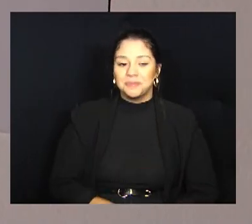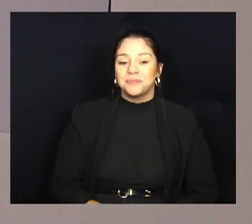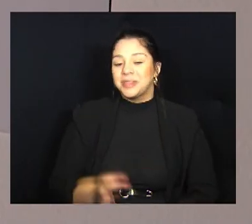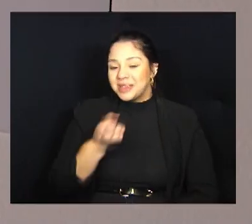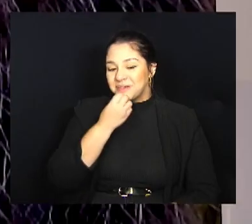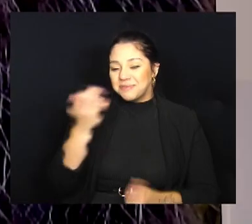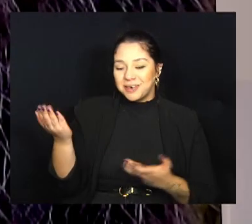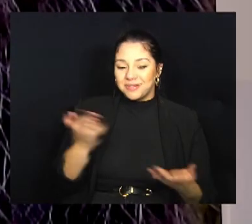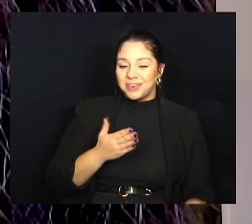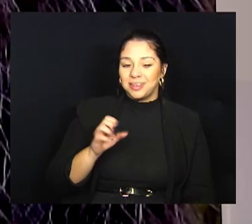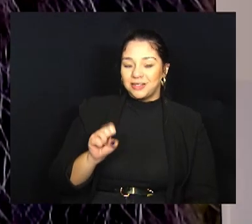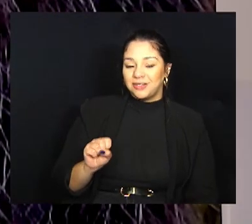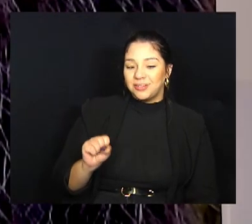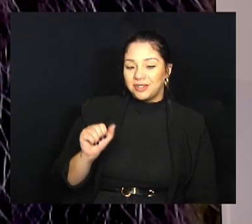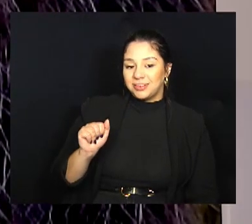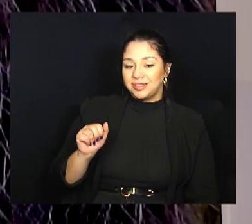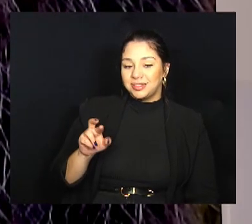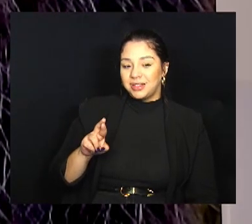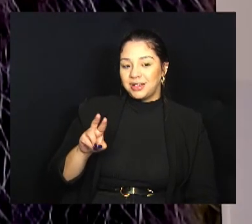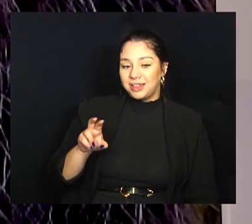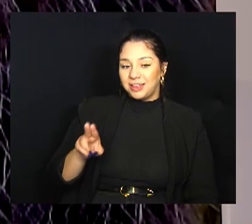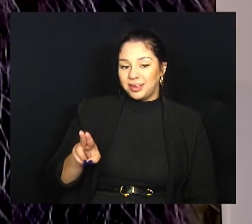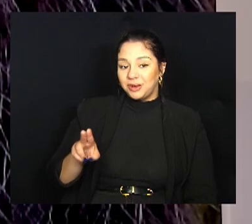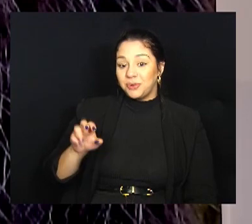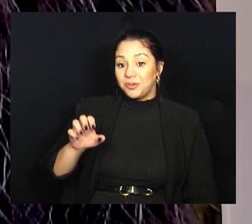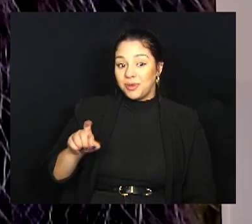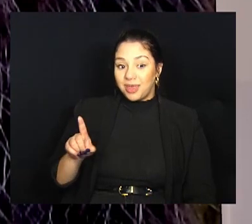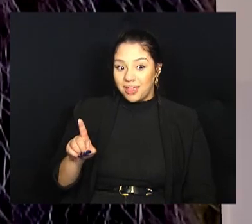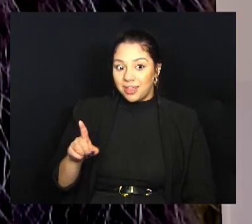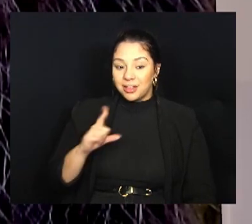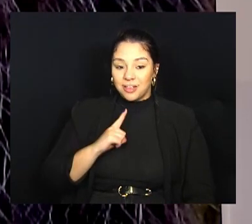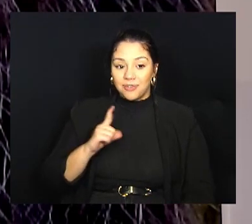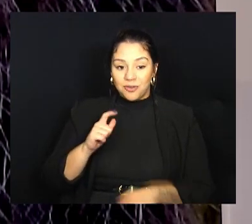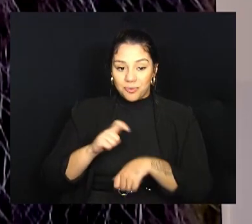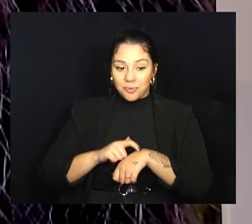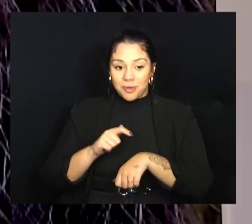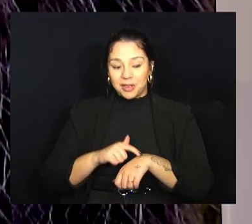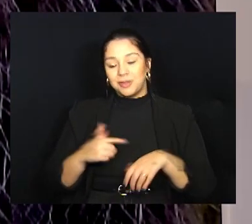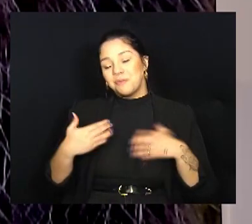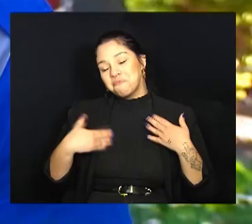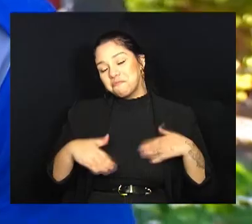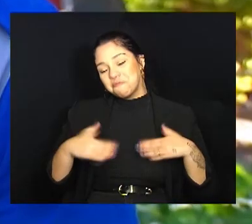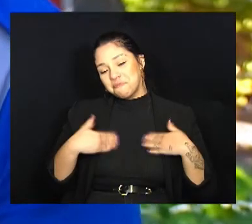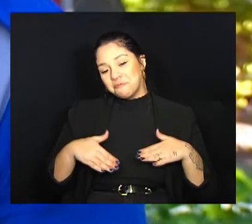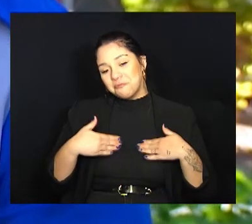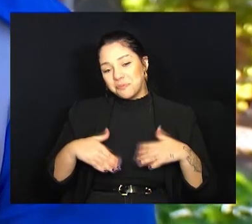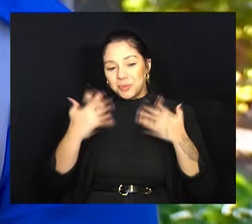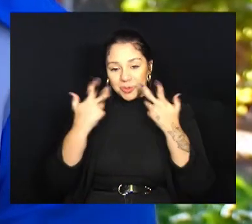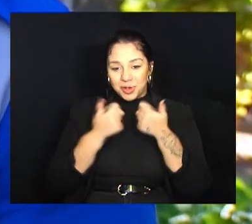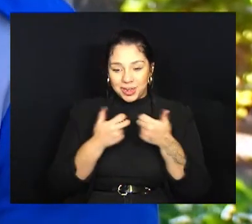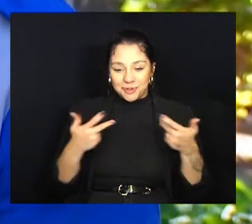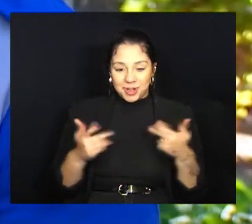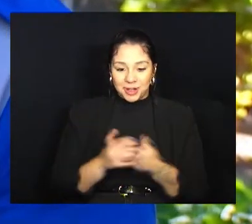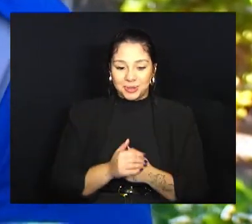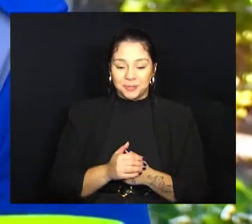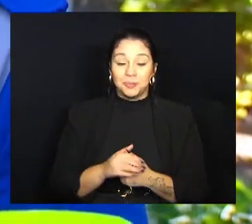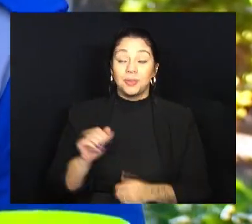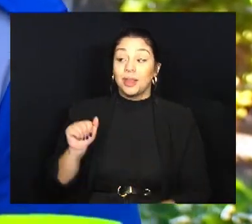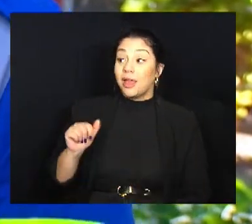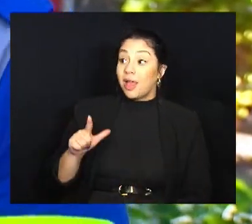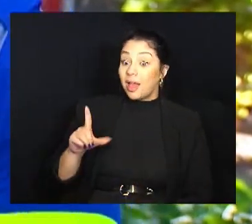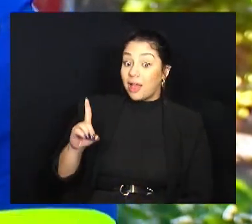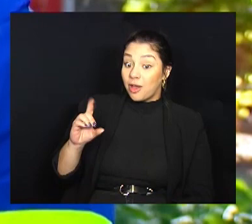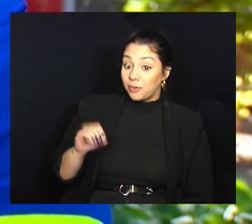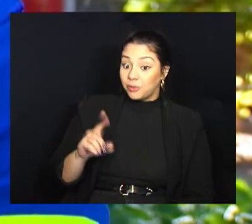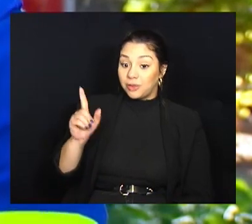a melhor na categoria Fauna, ao mostrar o momento de relaxamento do animalzinho. Aldo Aristides,